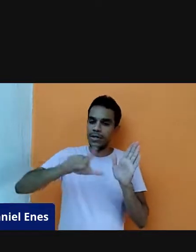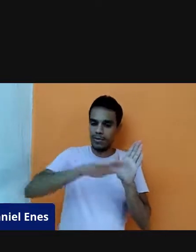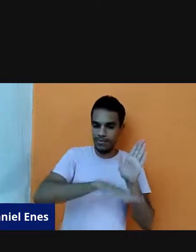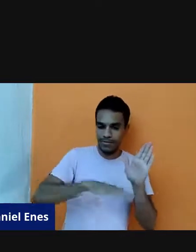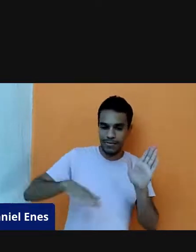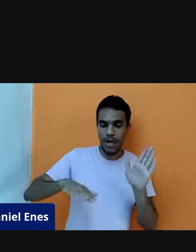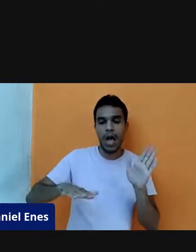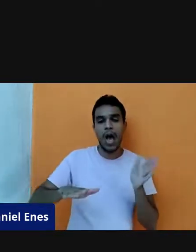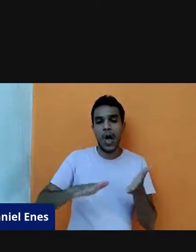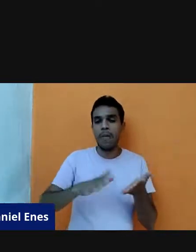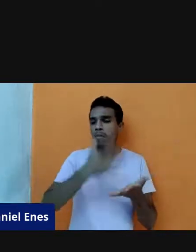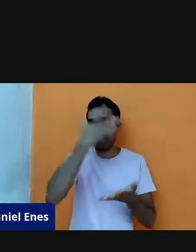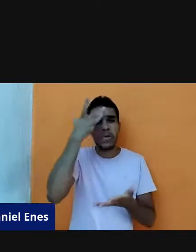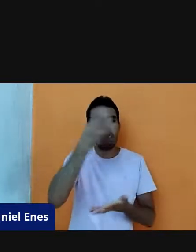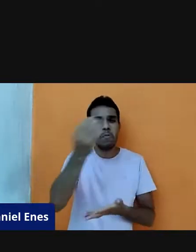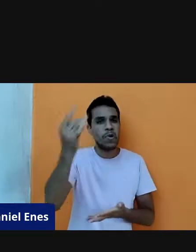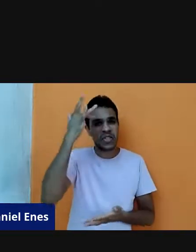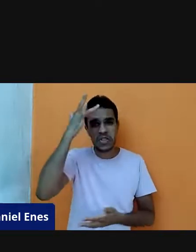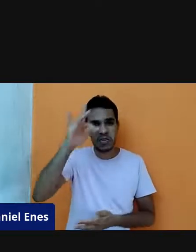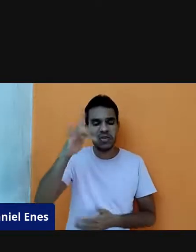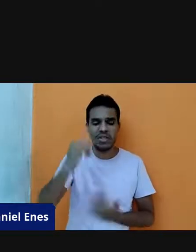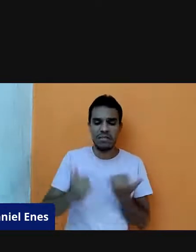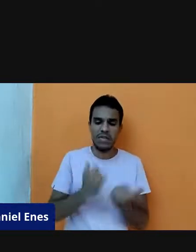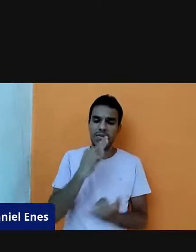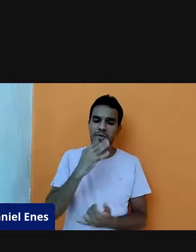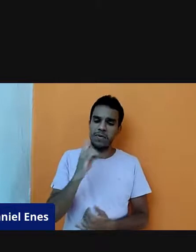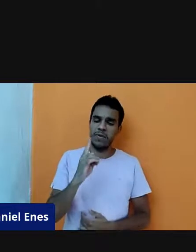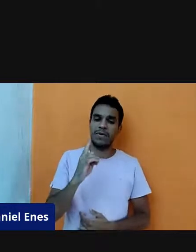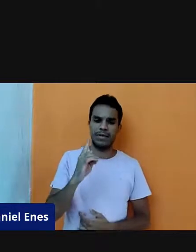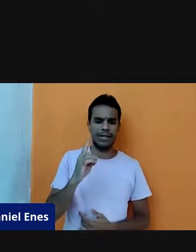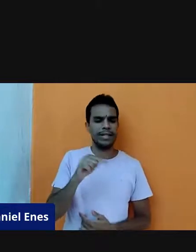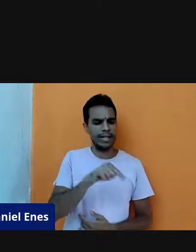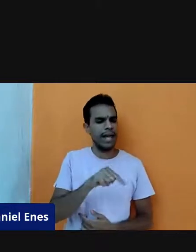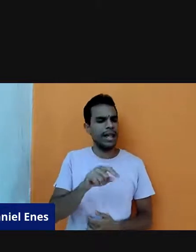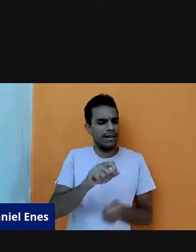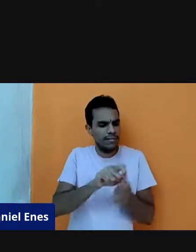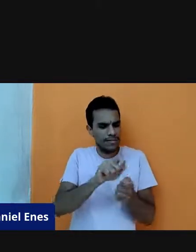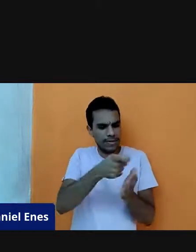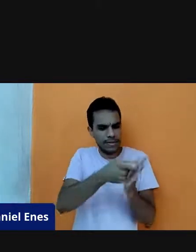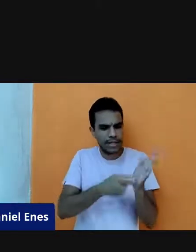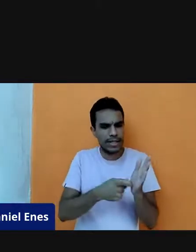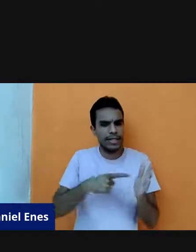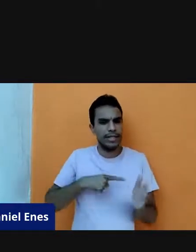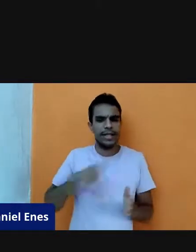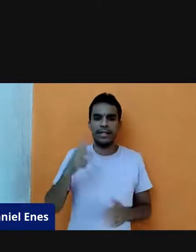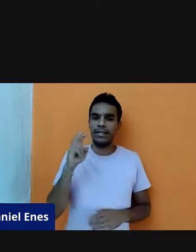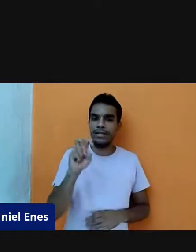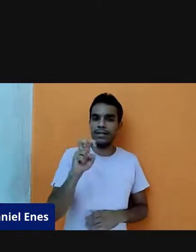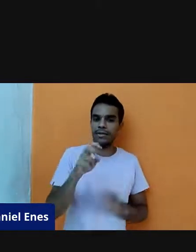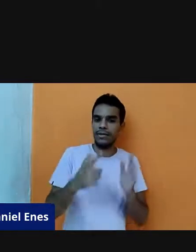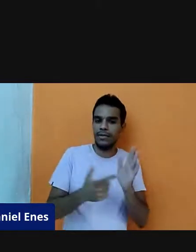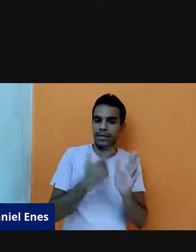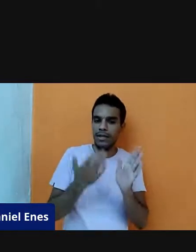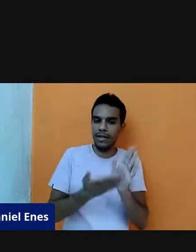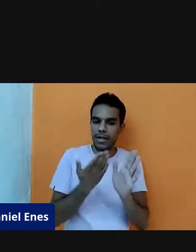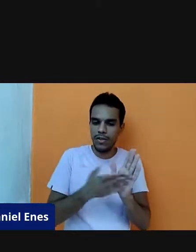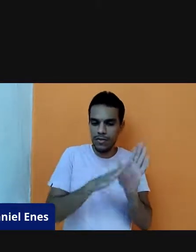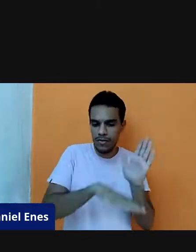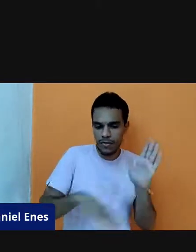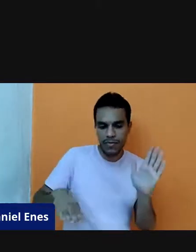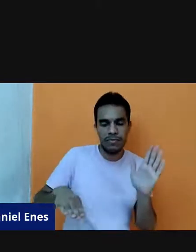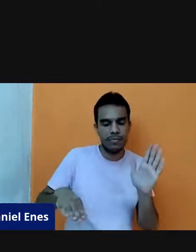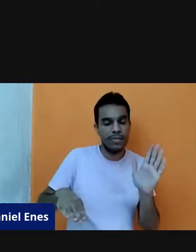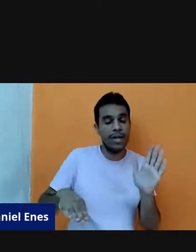dessa informação, né? Pouca gente conhece essa história. E ela tem 5 livros publicados de literatura infantil. E